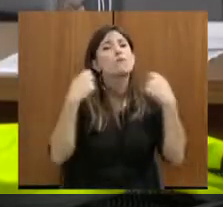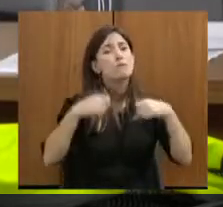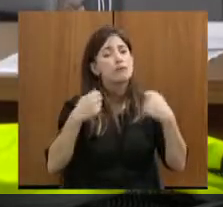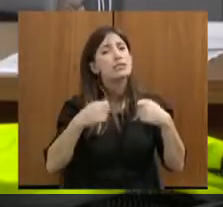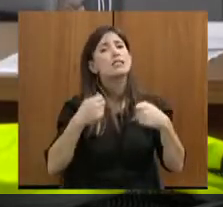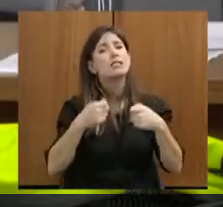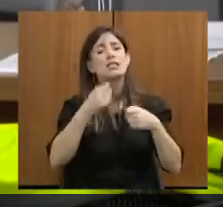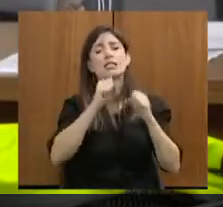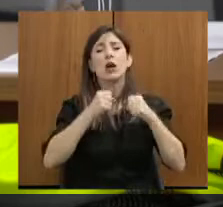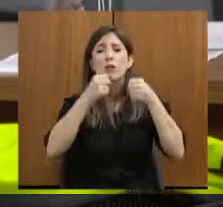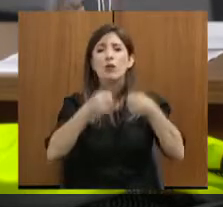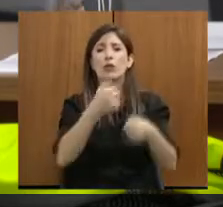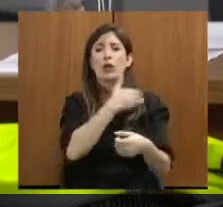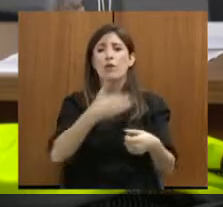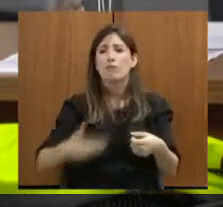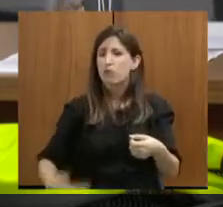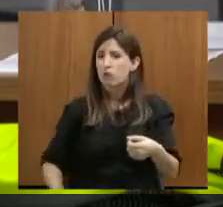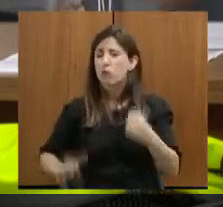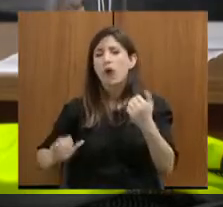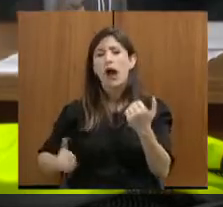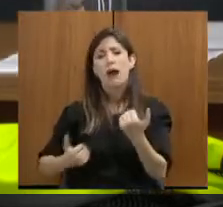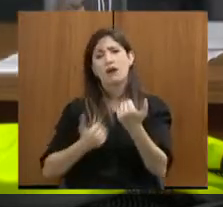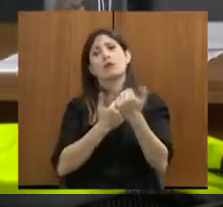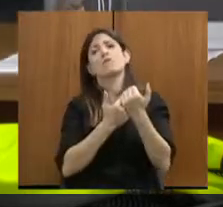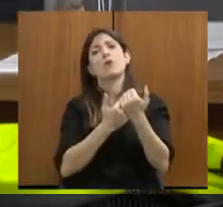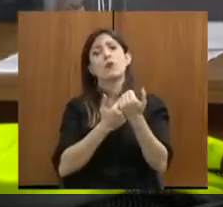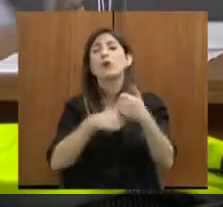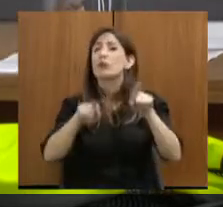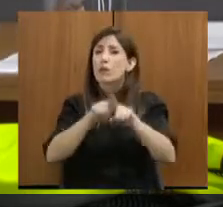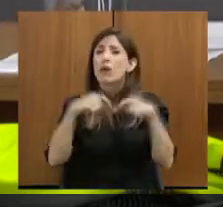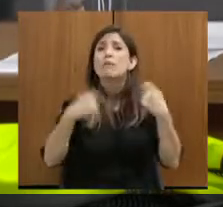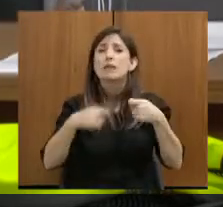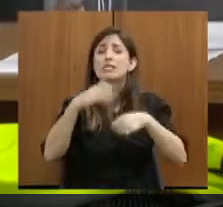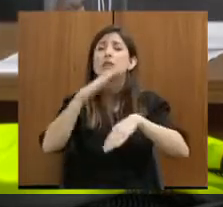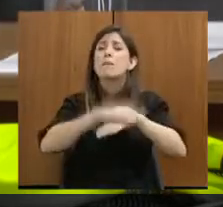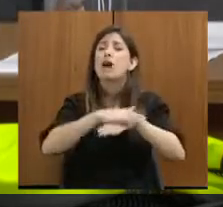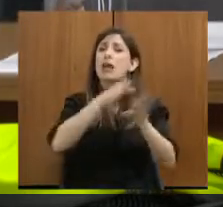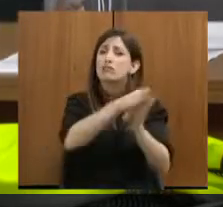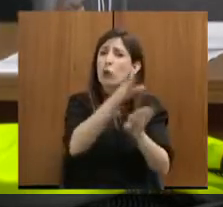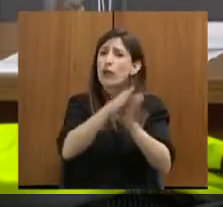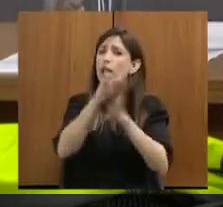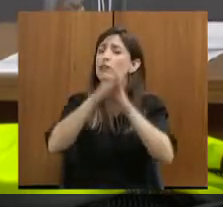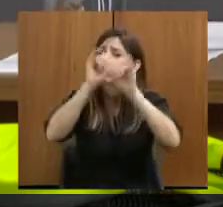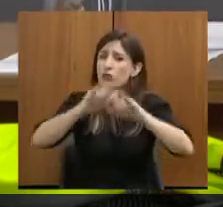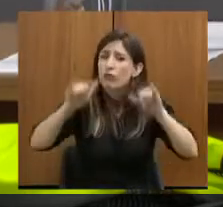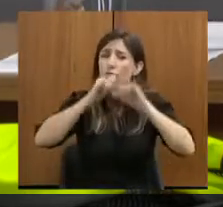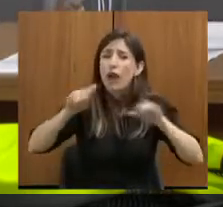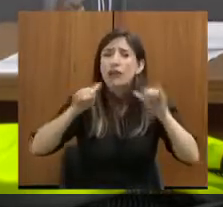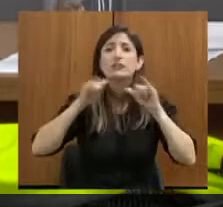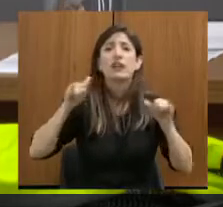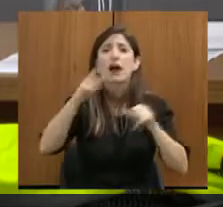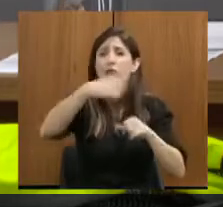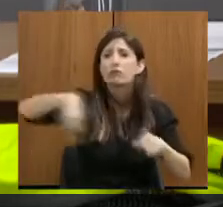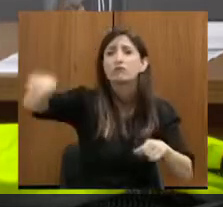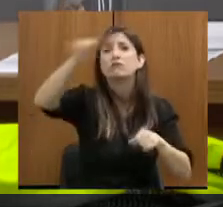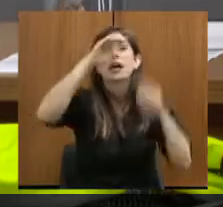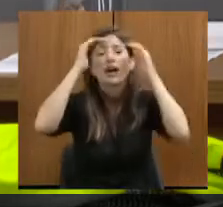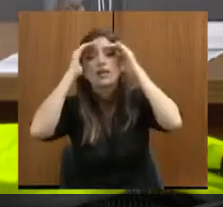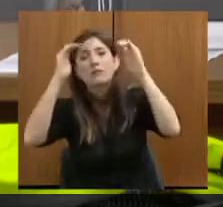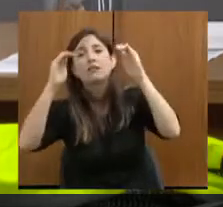público quanto mais de orientação mesmo para a gente conseguir se reconhecimento como pontos tradicionais e ponto de Cultura